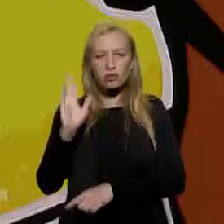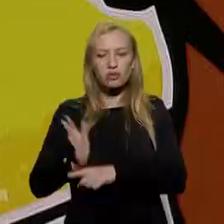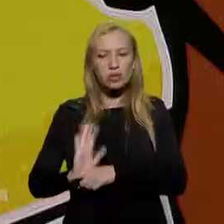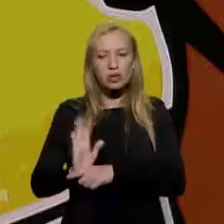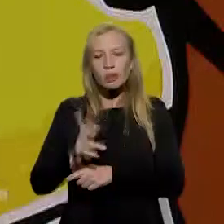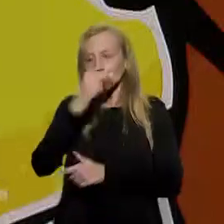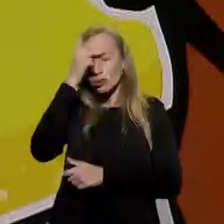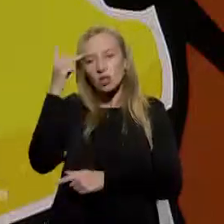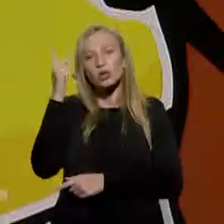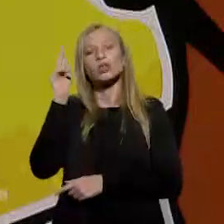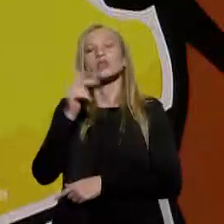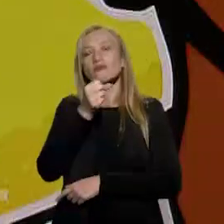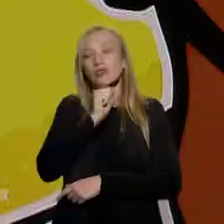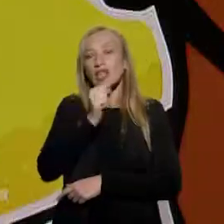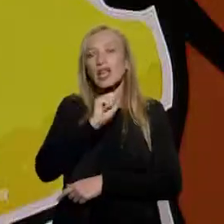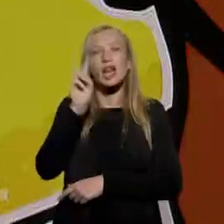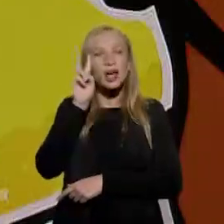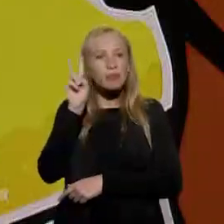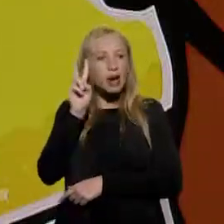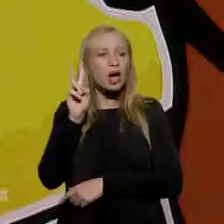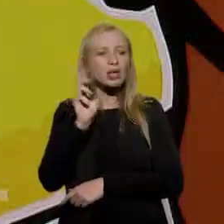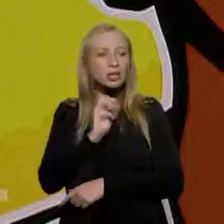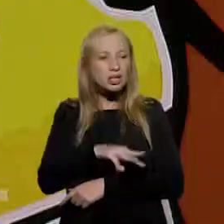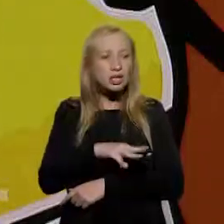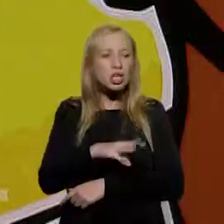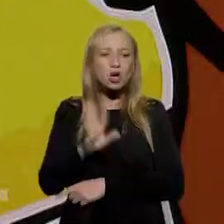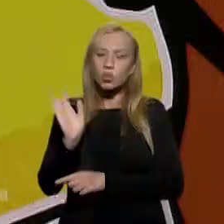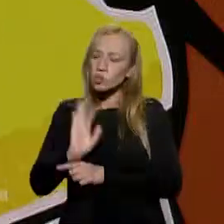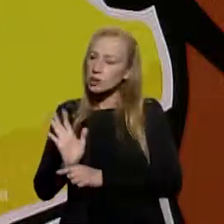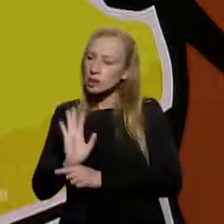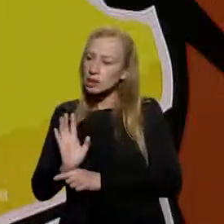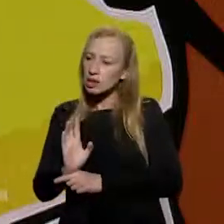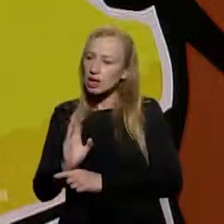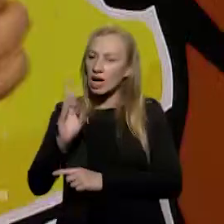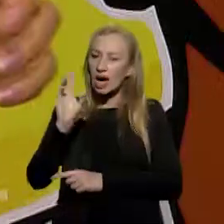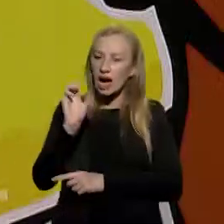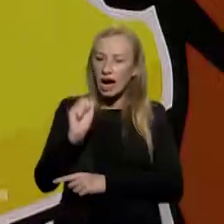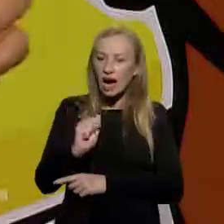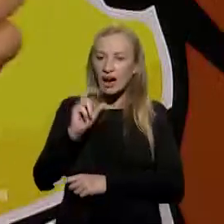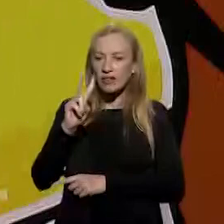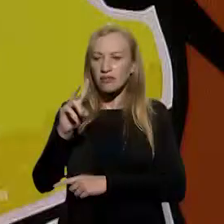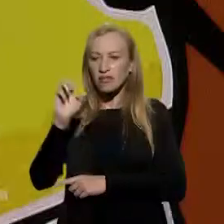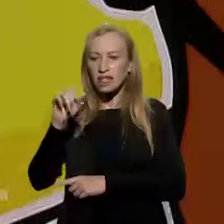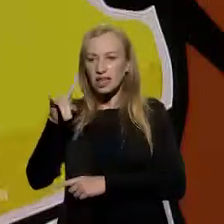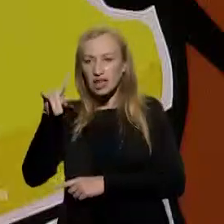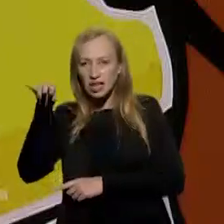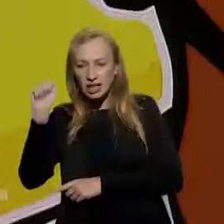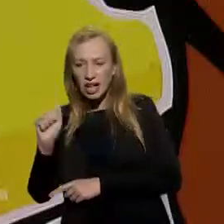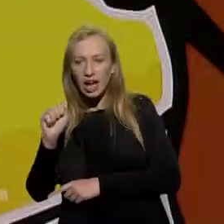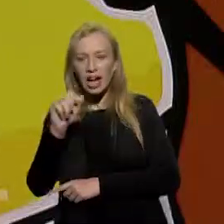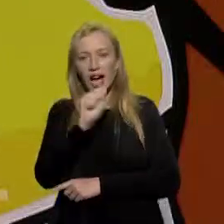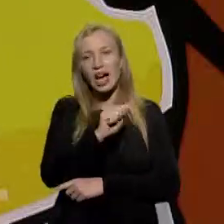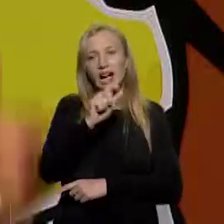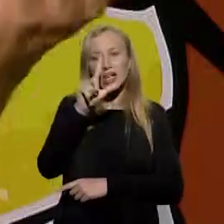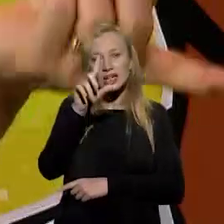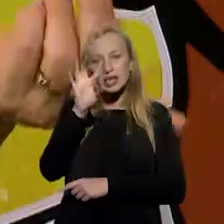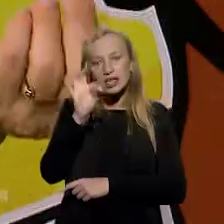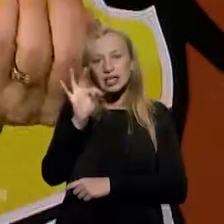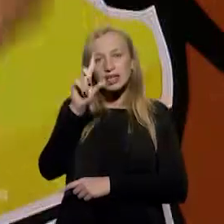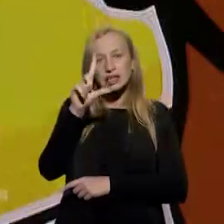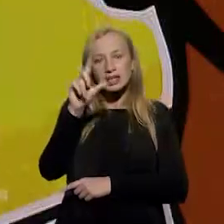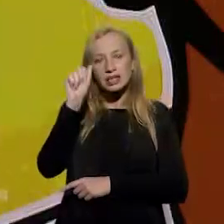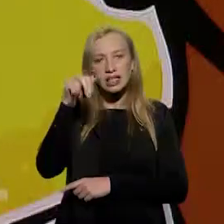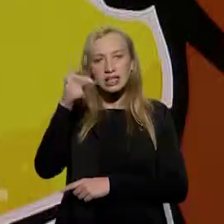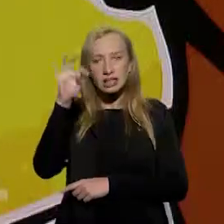cinema as pessoas mais velhas devem se lembrar disso é um cinema na na avenida atlântica que se chamava rio é que é o